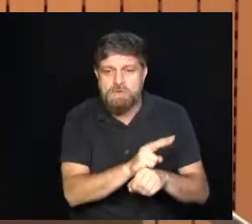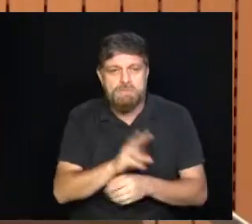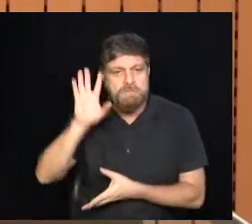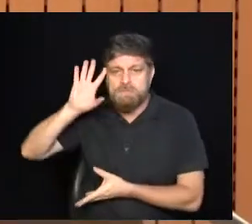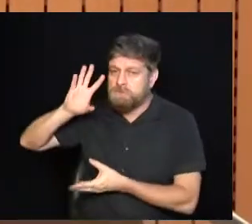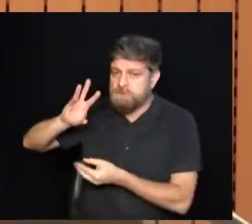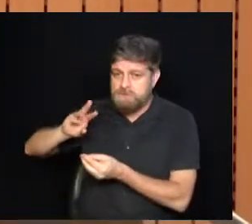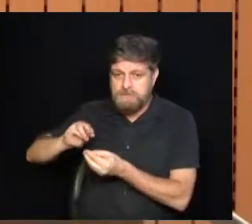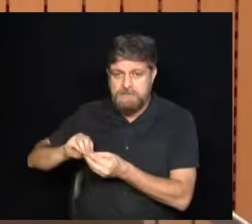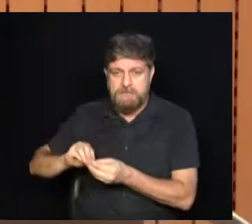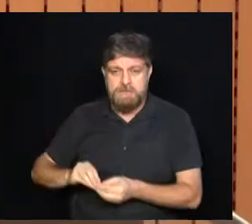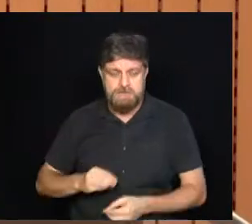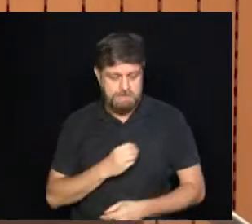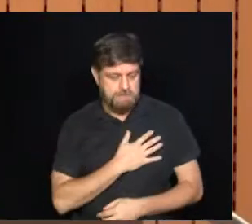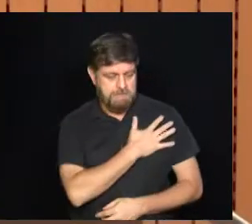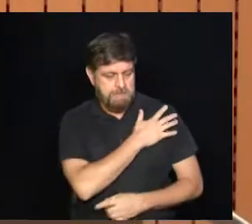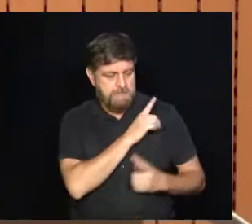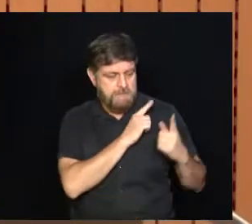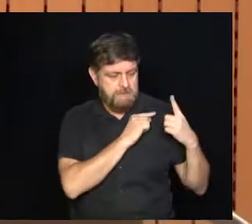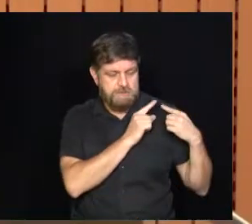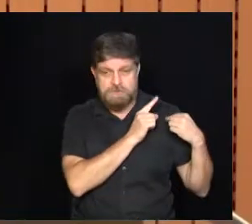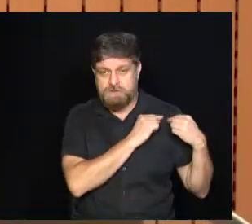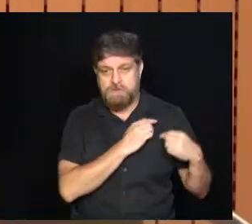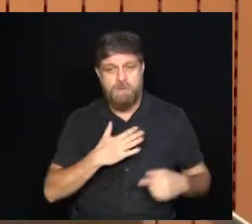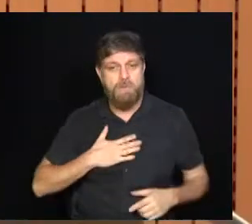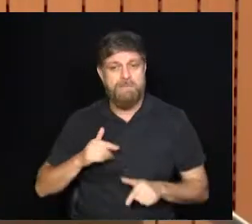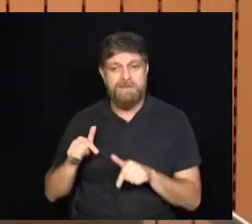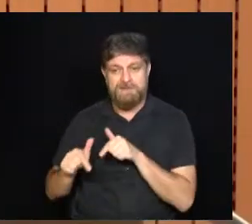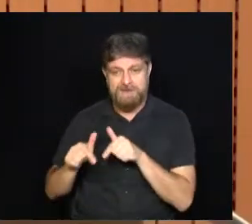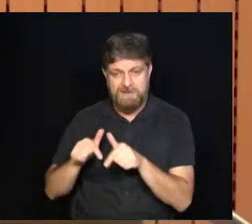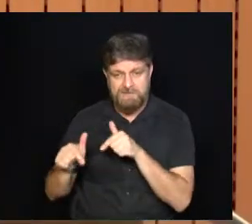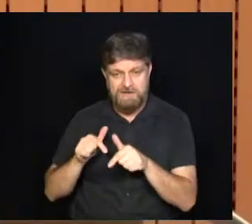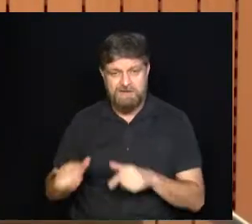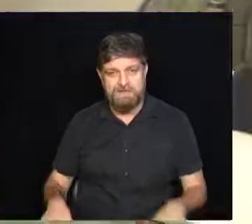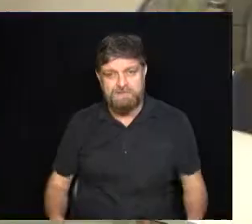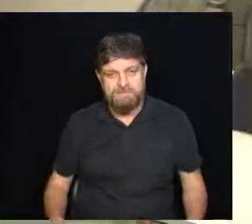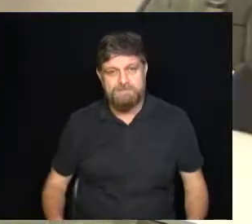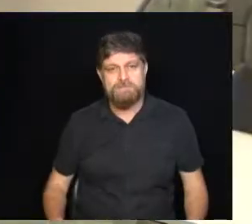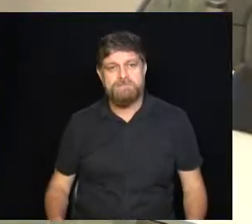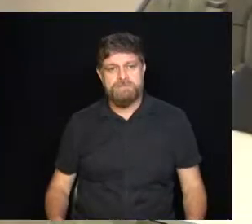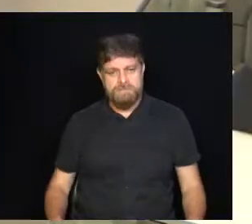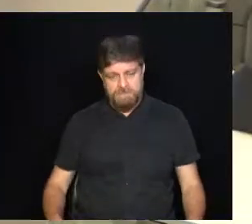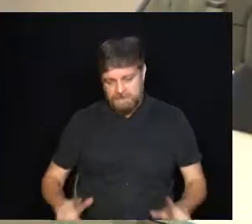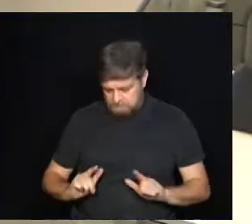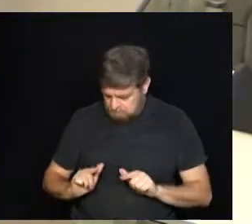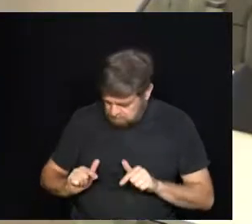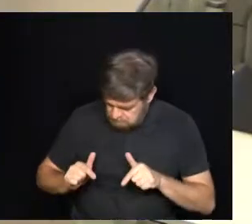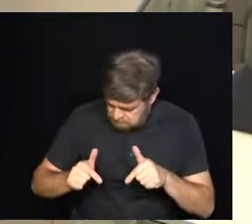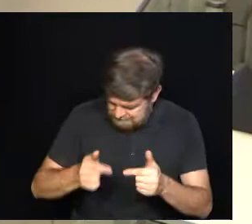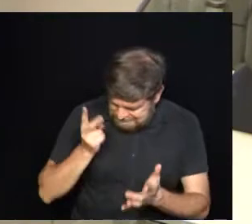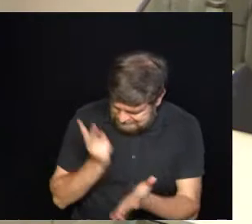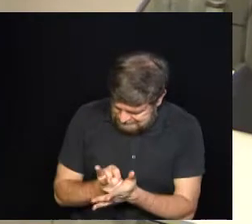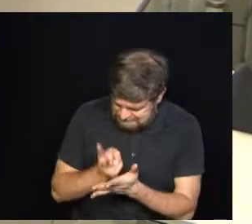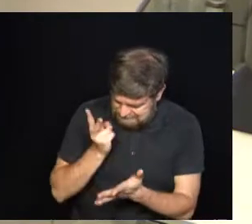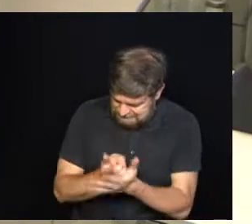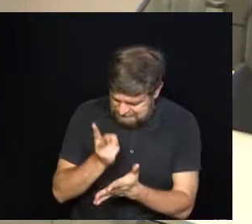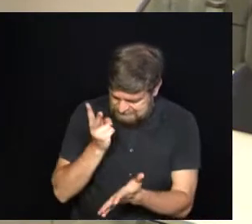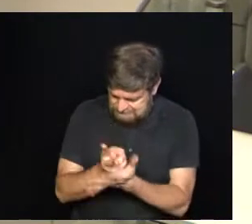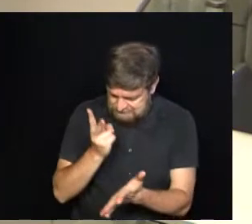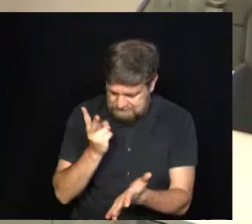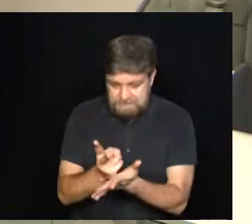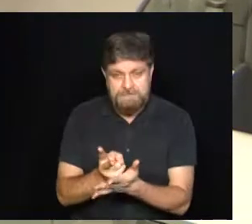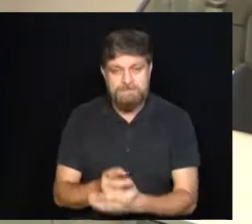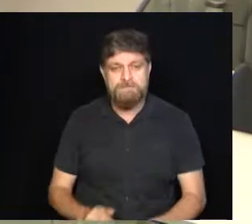isso, Major Jaime, do nosso trabalho. É um trabalho incessante, ininterrupto,